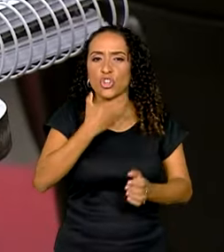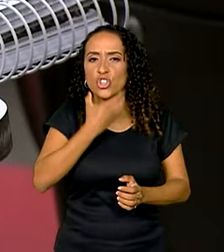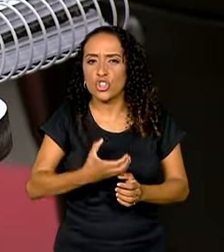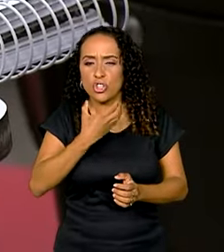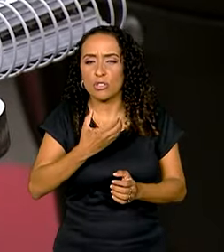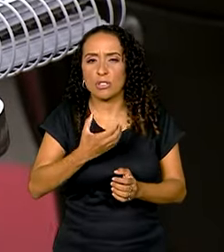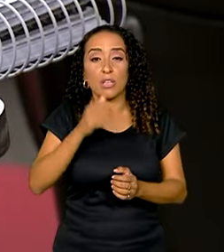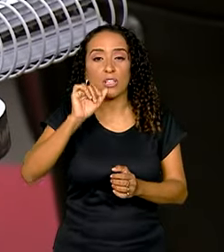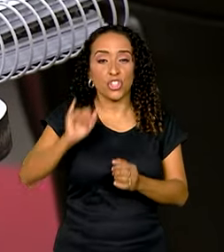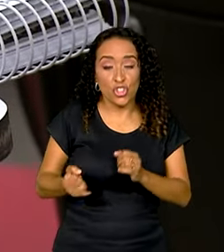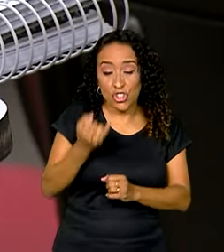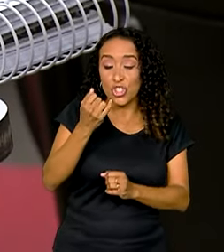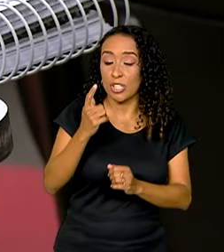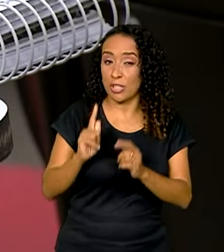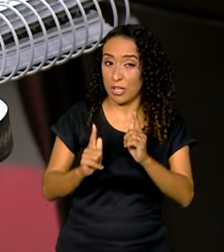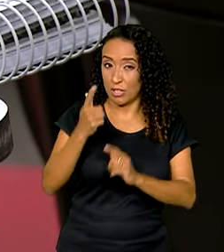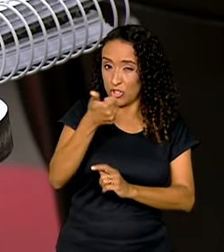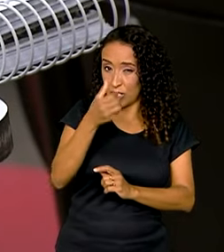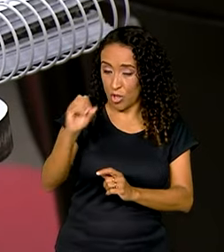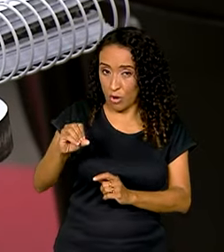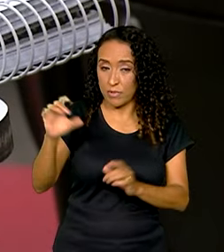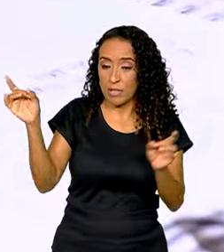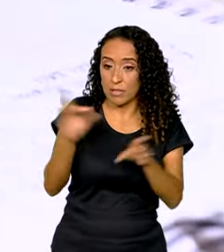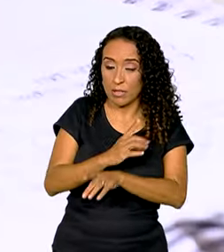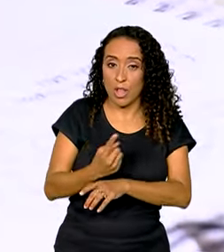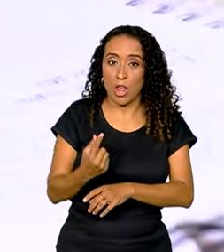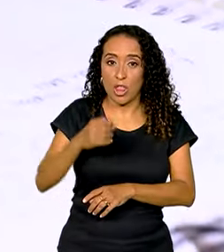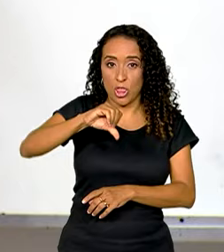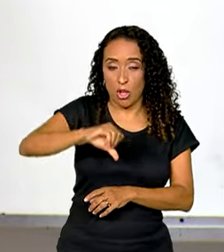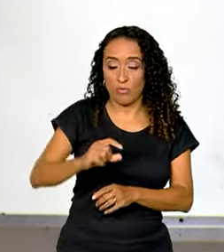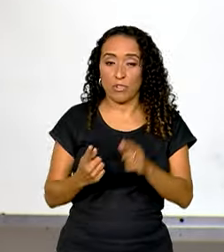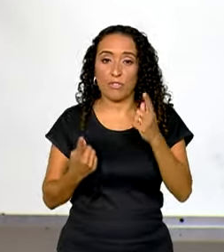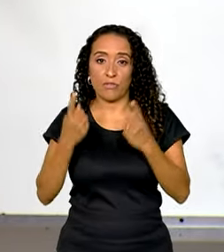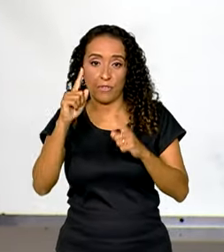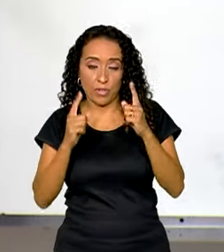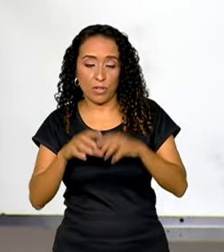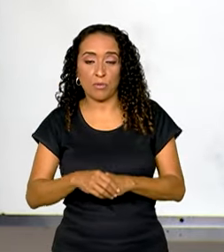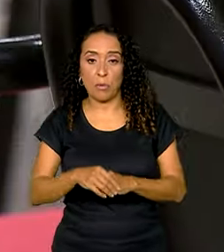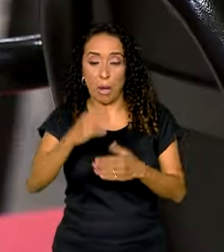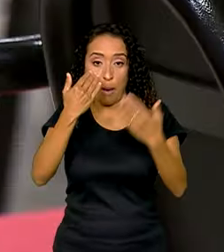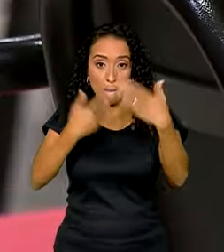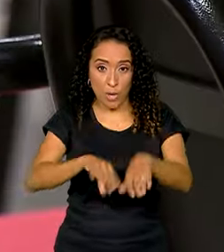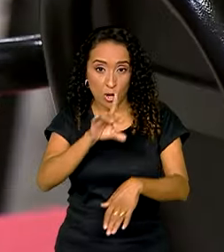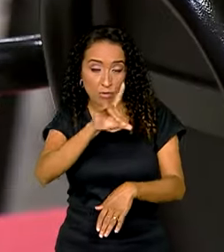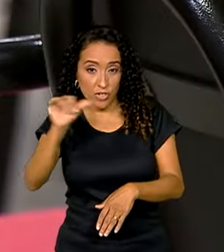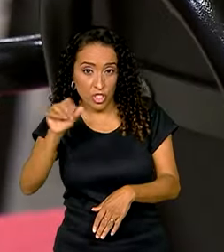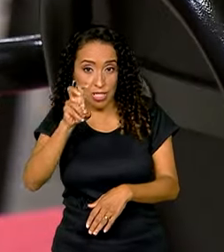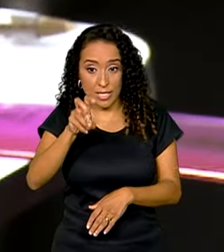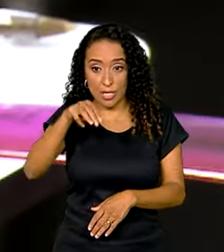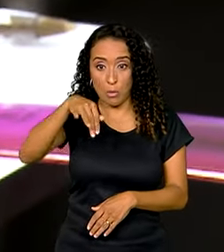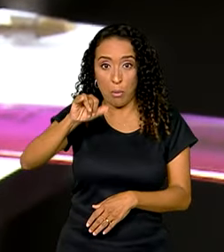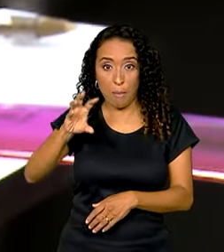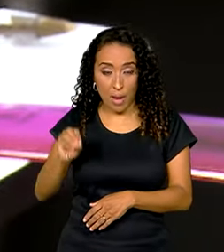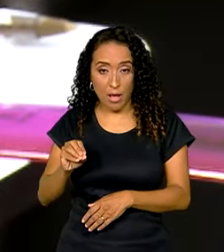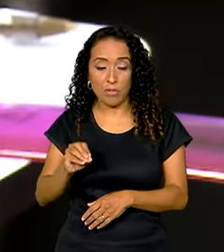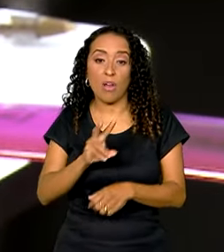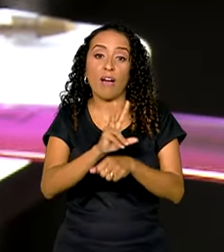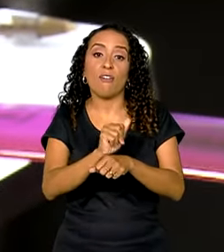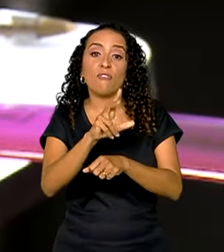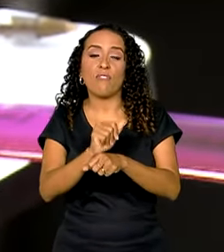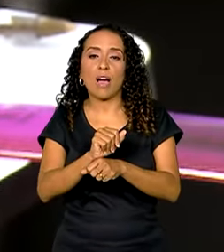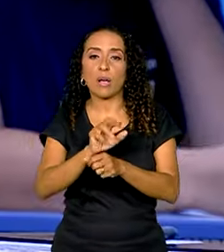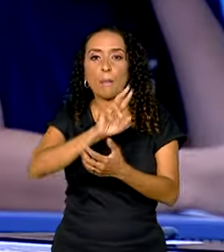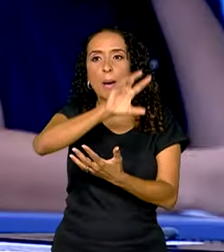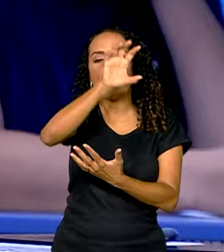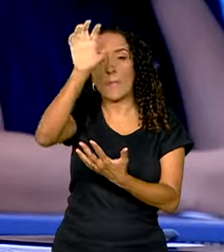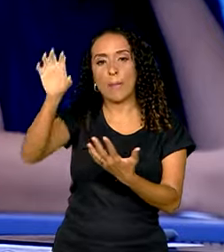encerraram na última sexta-feira 9 de Fevereiro a prova será no dia 5 de Maio as vagas estão distribuídas em